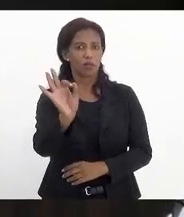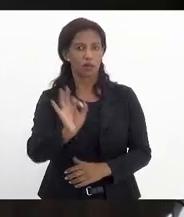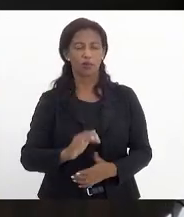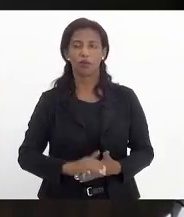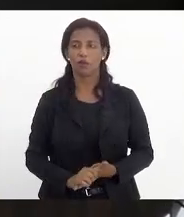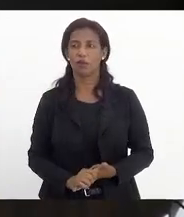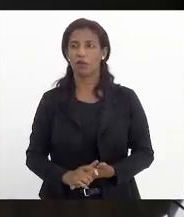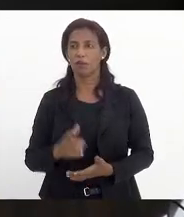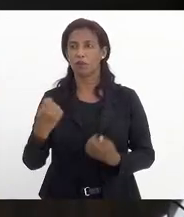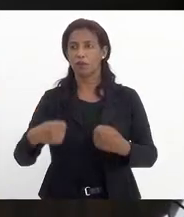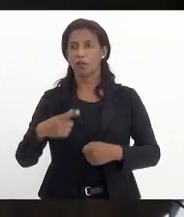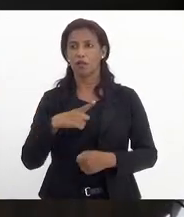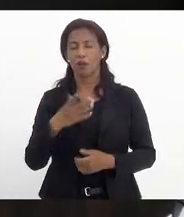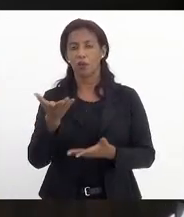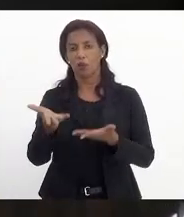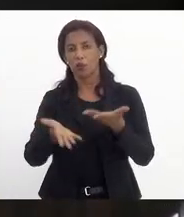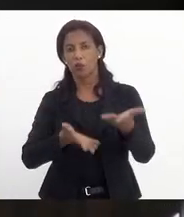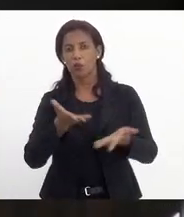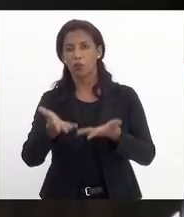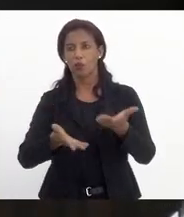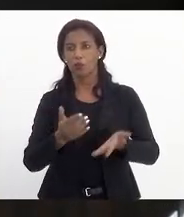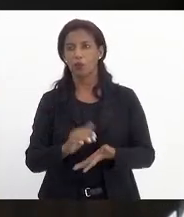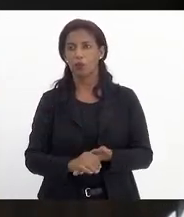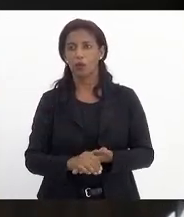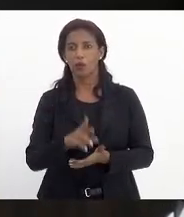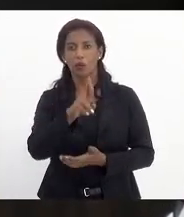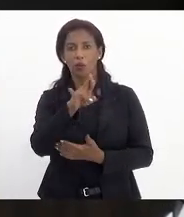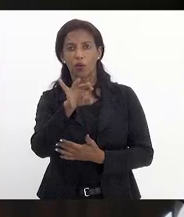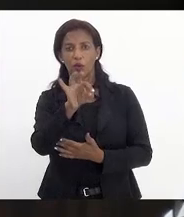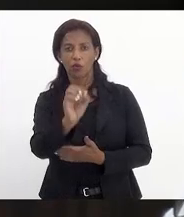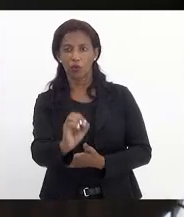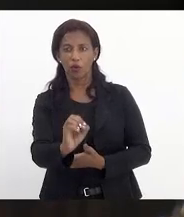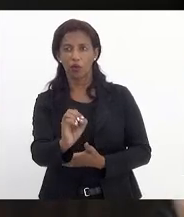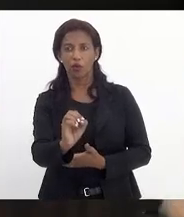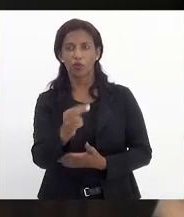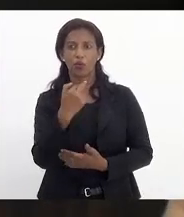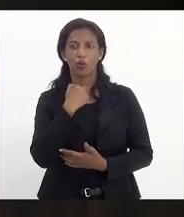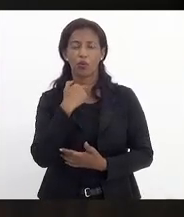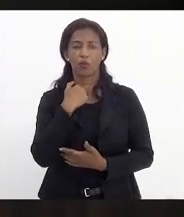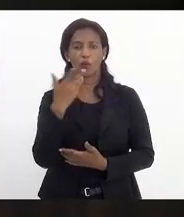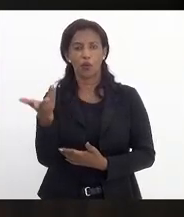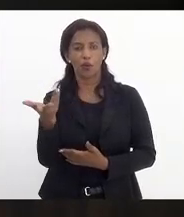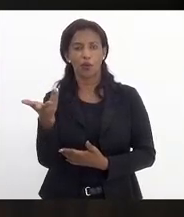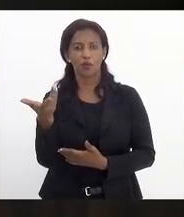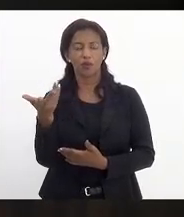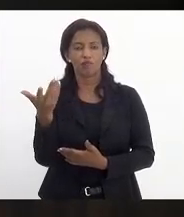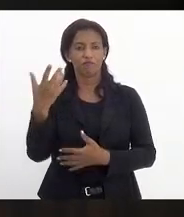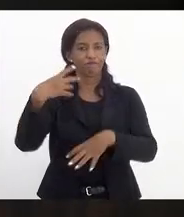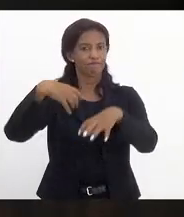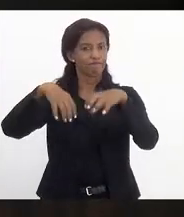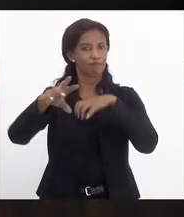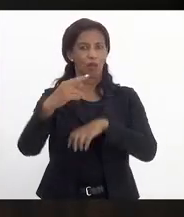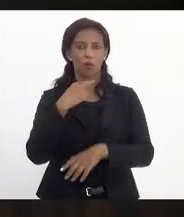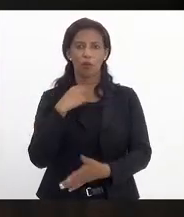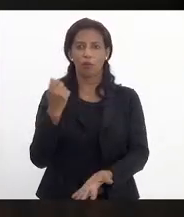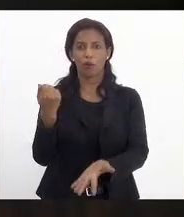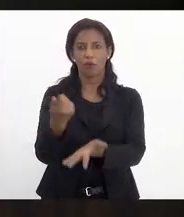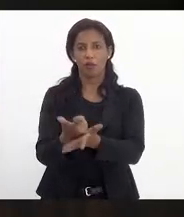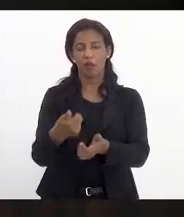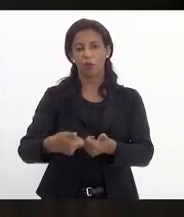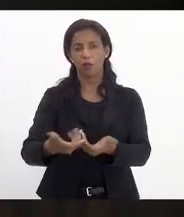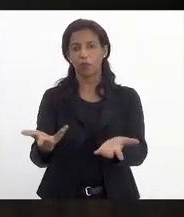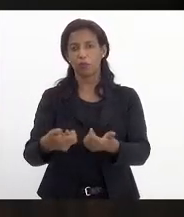Tem que ter cuidado, porque o JOS, como sabemos, não pode ser usado para gasto com pessoal e entre